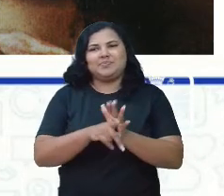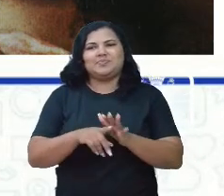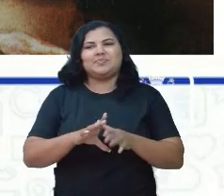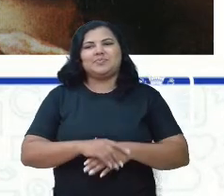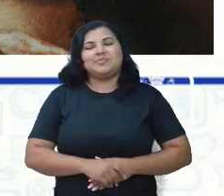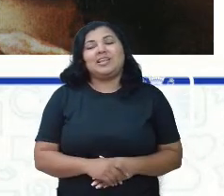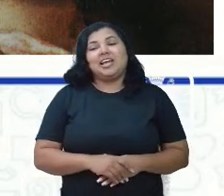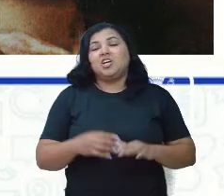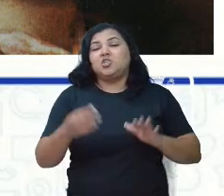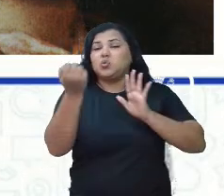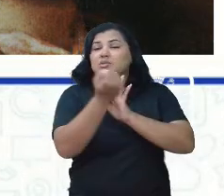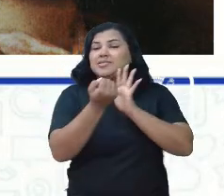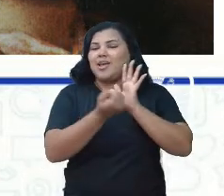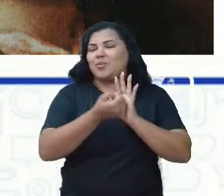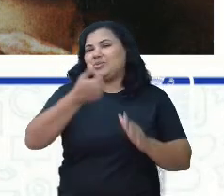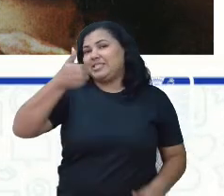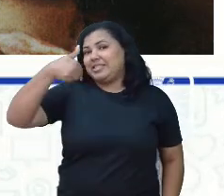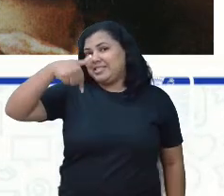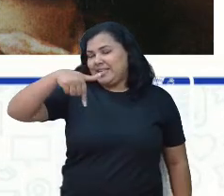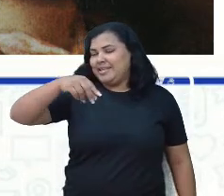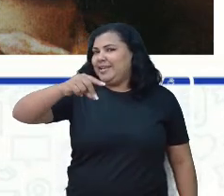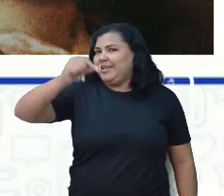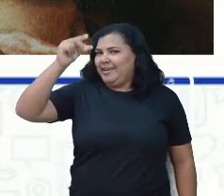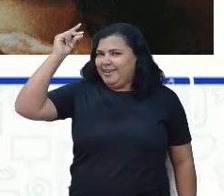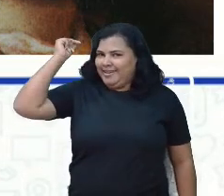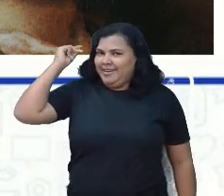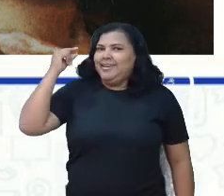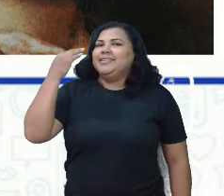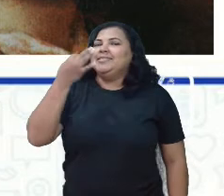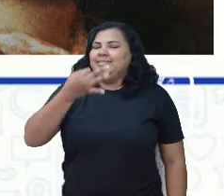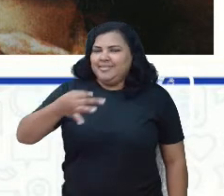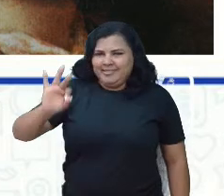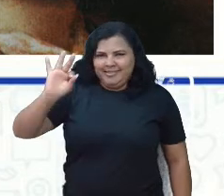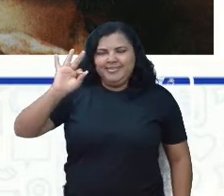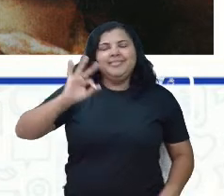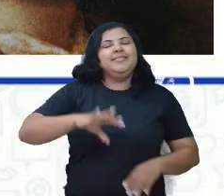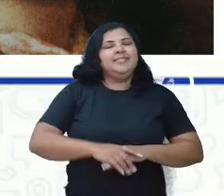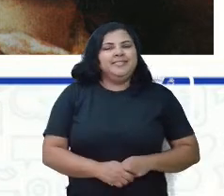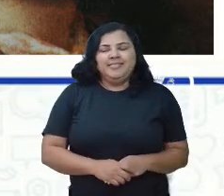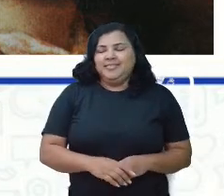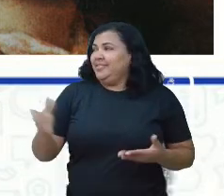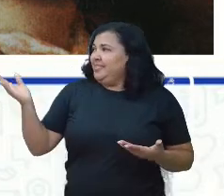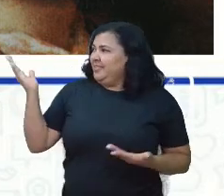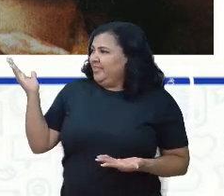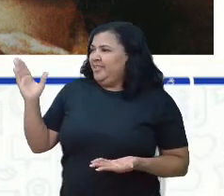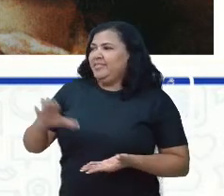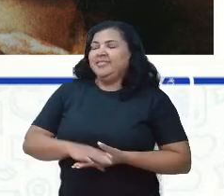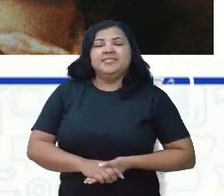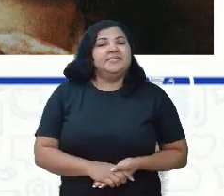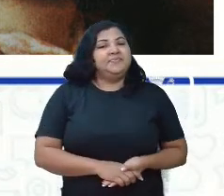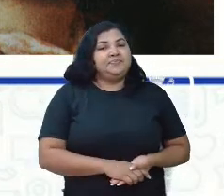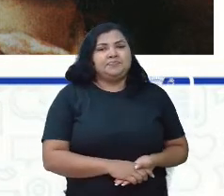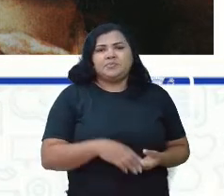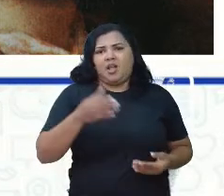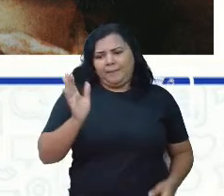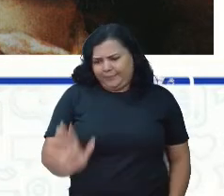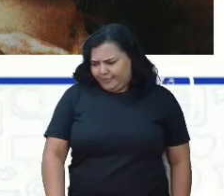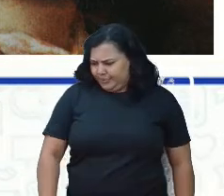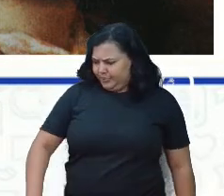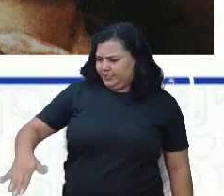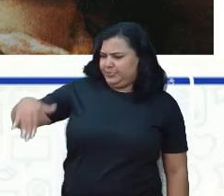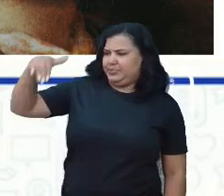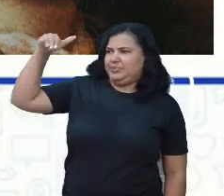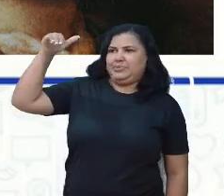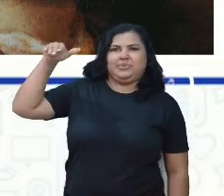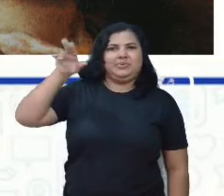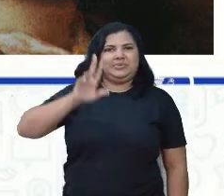artista do século XVII, veja, século XVII, na França, né, e ele, desde pequeno, ele foi por